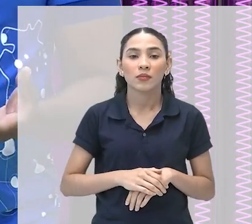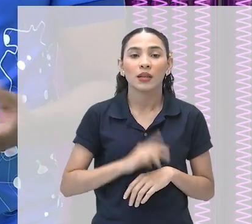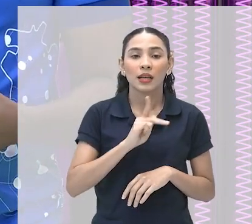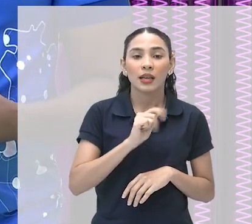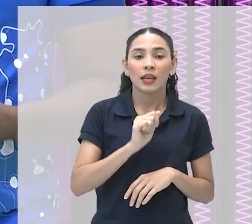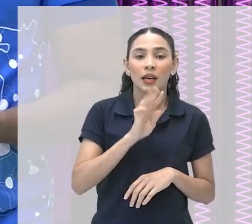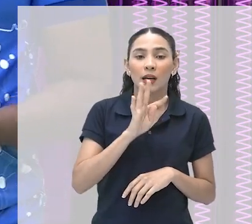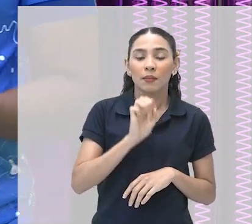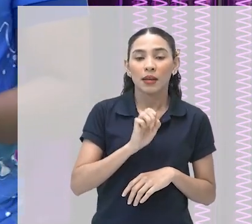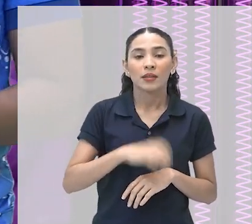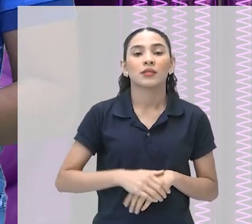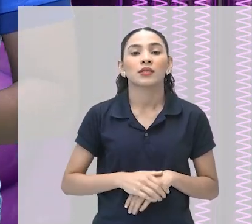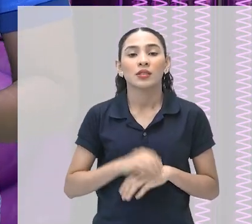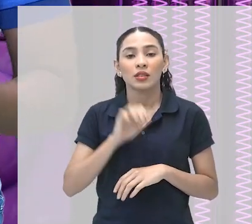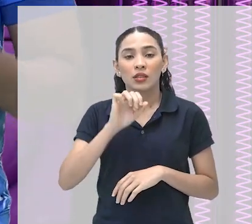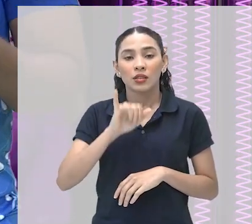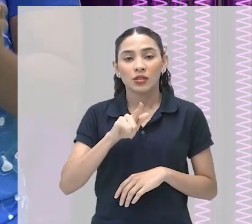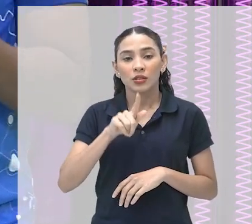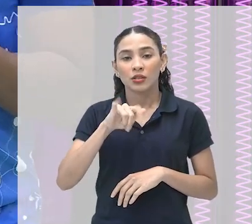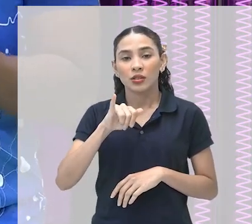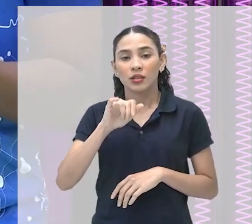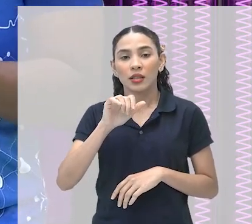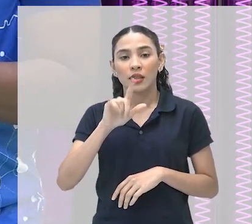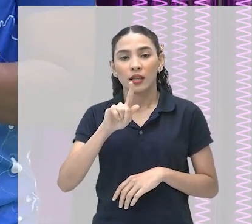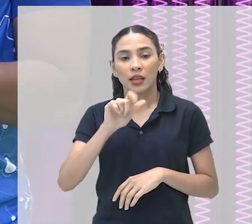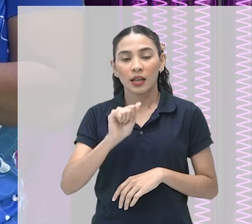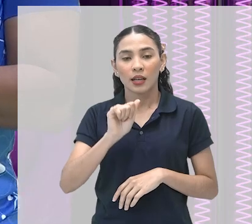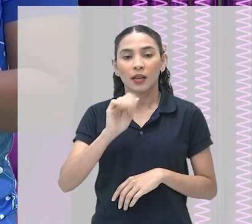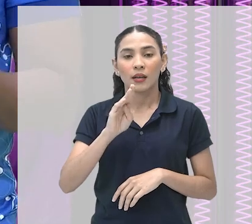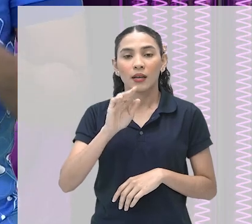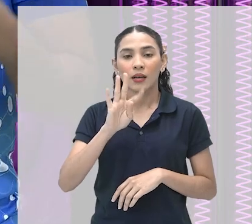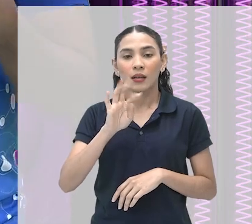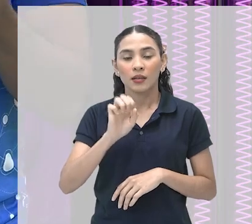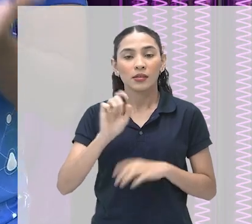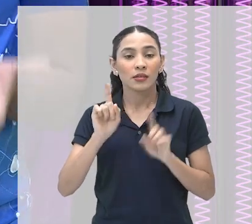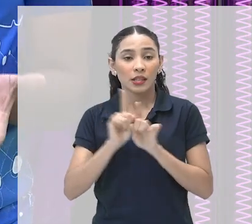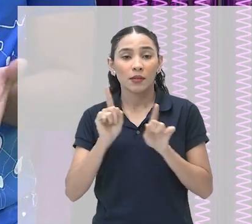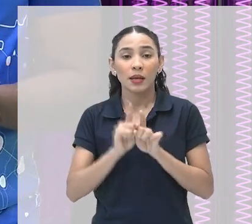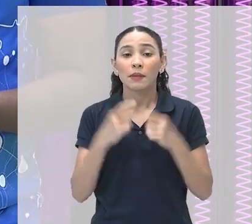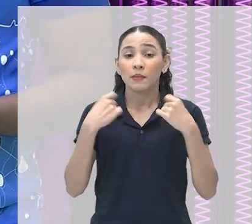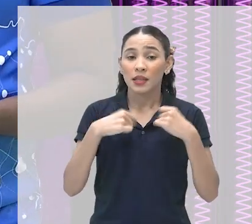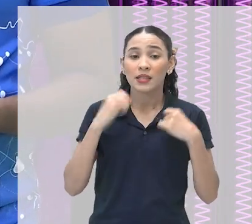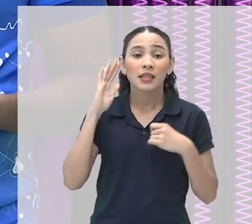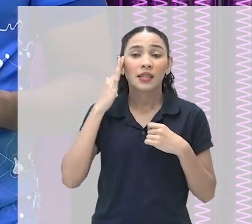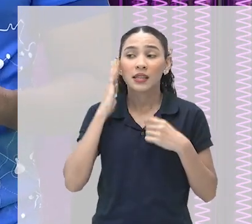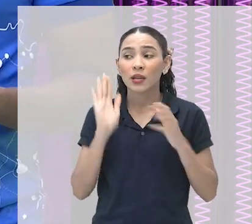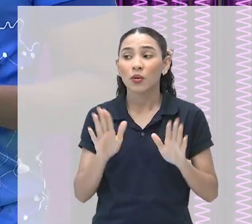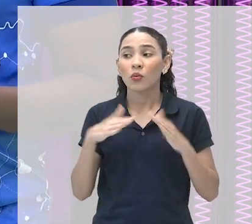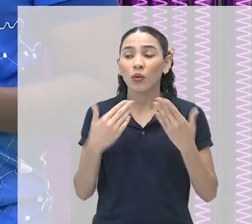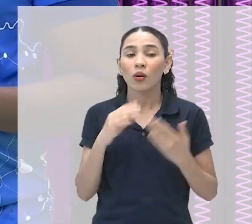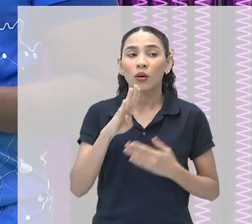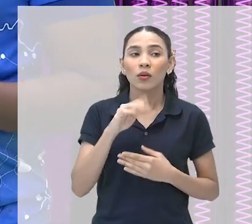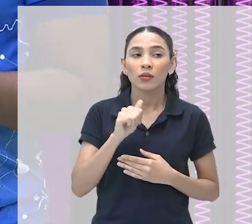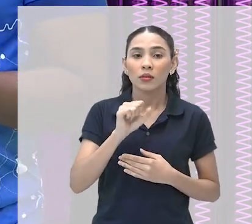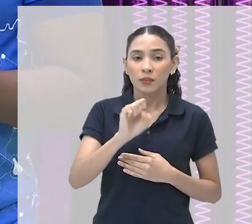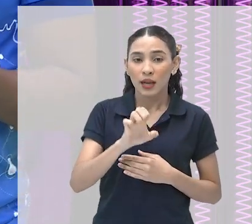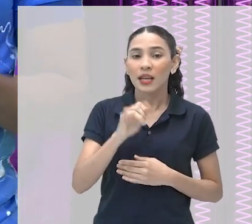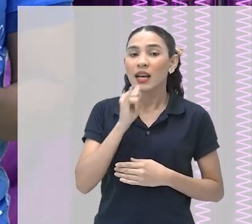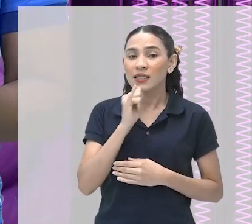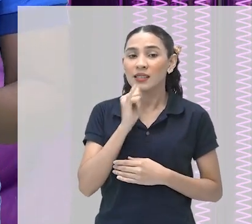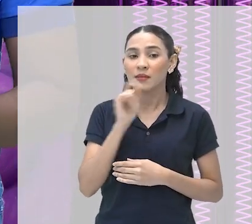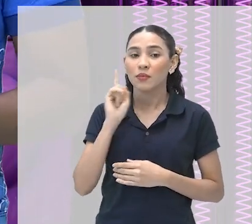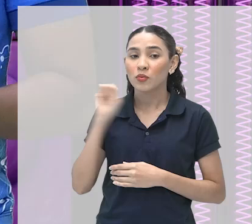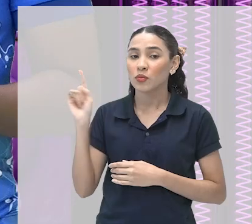o megabyte e o gigabyte. E aí, para isso, nós vamos ter que entender a base. Quem é a base? Esse camarada chamado